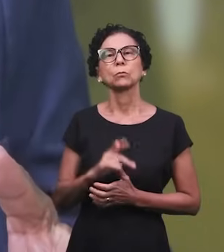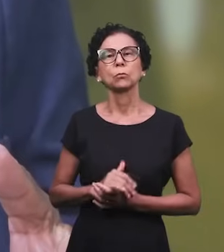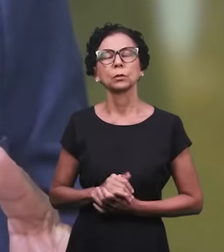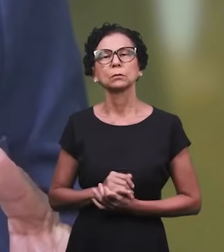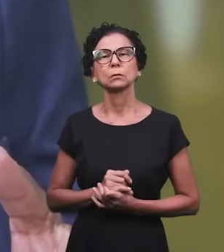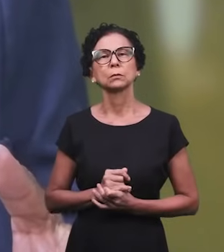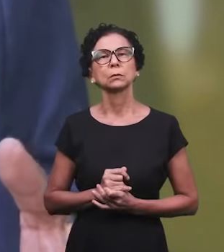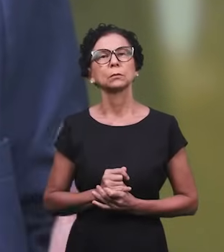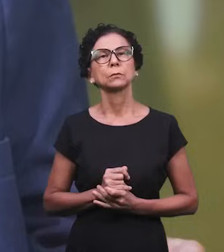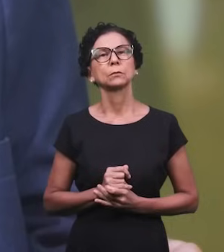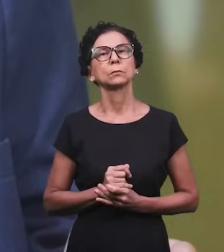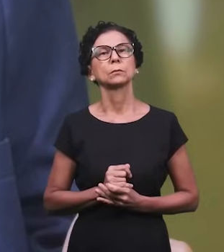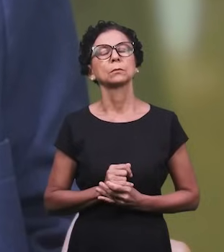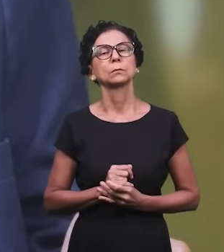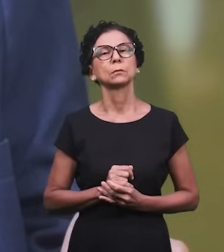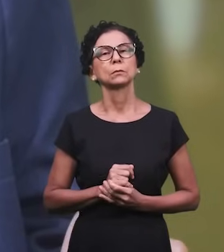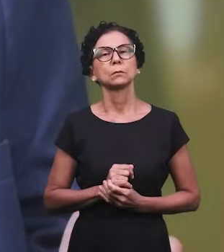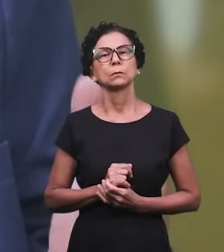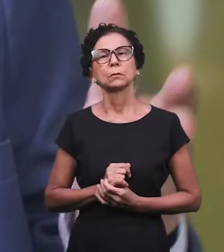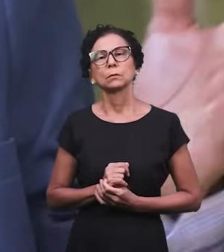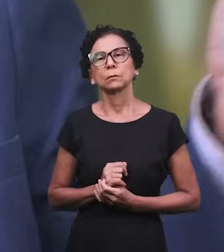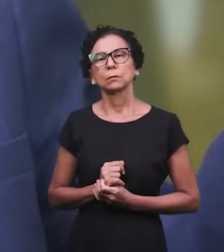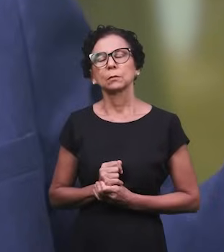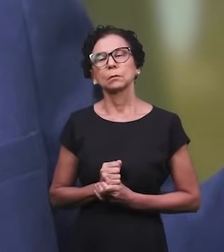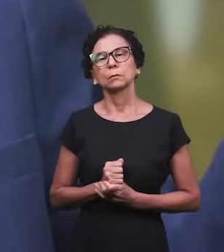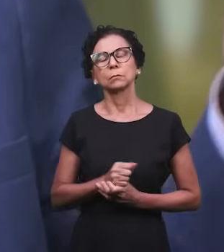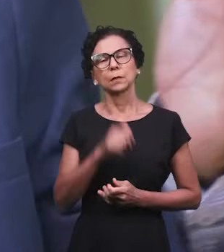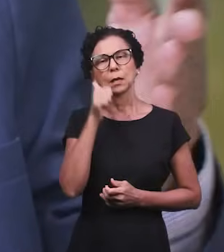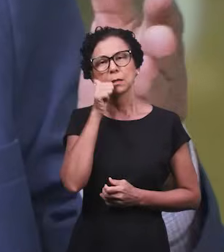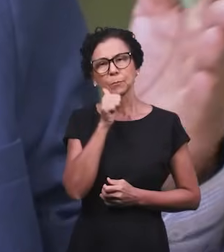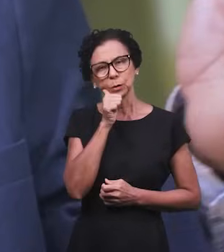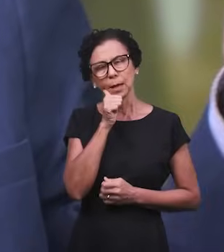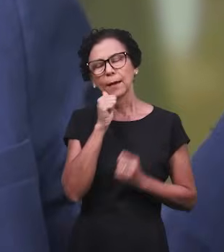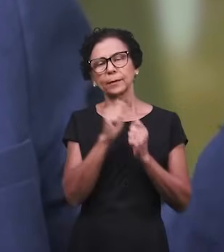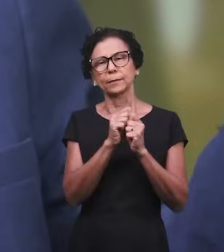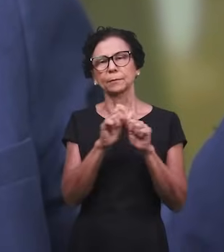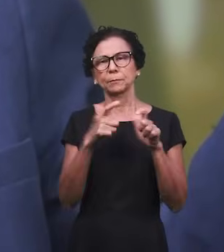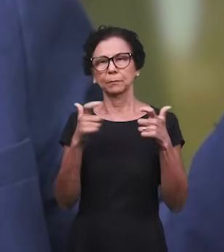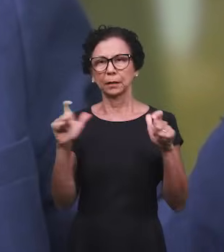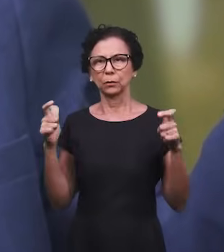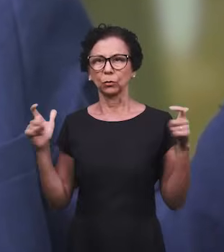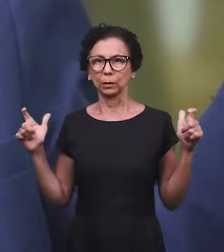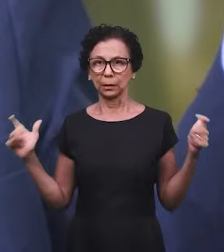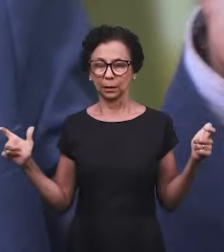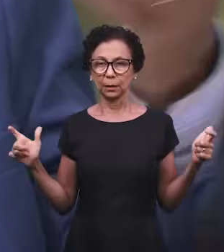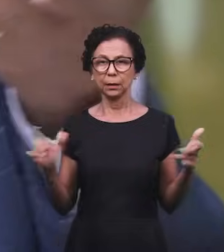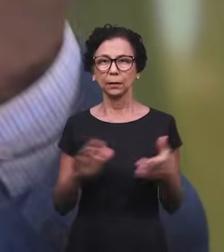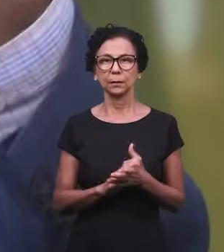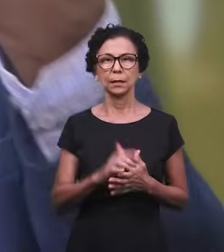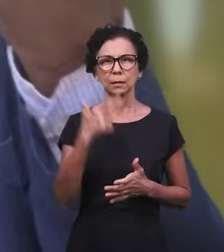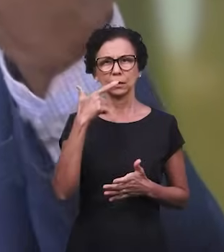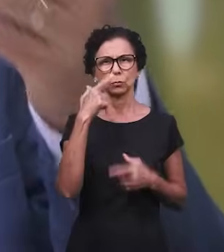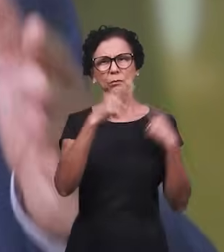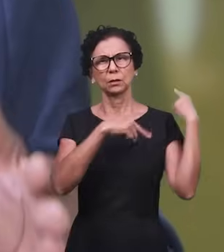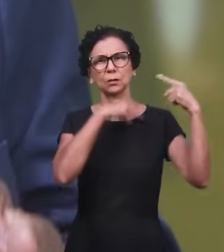esposas a maioria das mulheres de podemos dizer assim de da segunda geração são para cá das últimas duas gerações